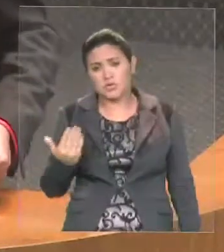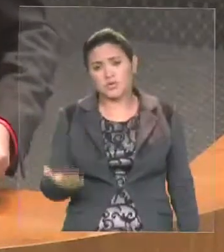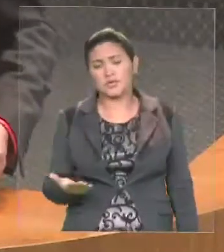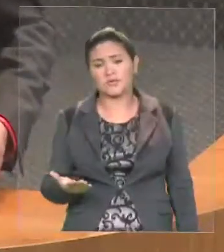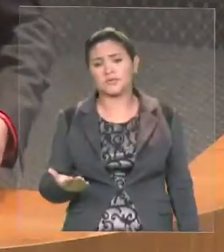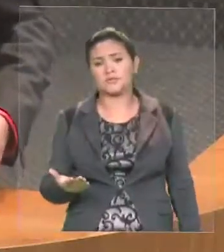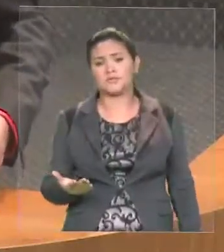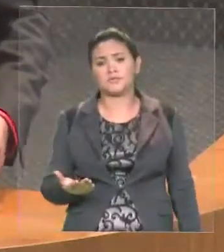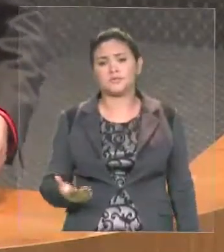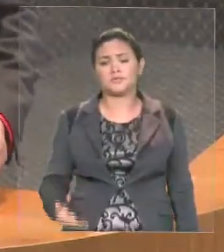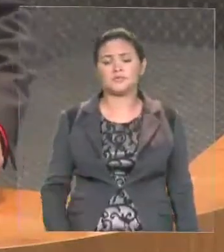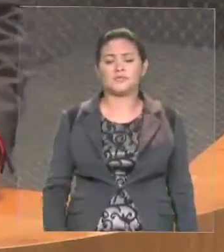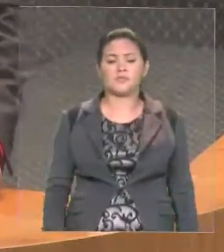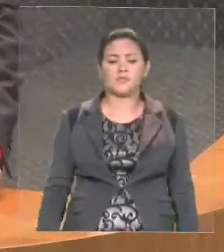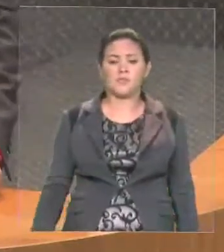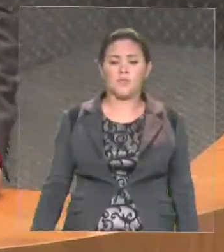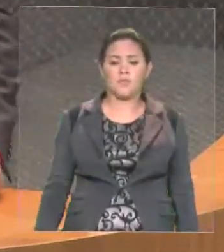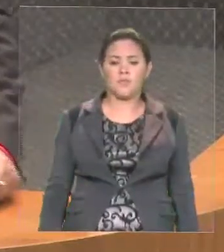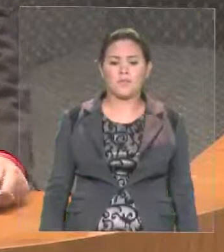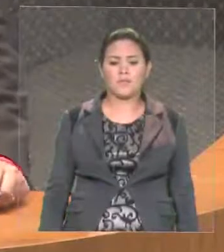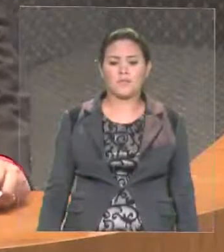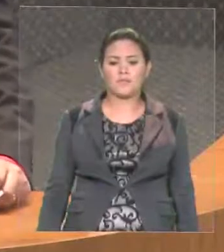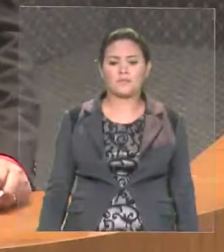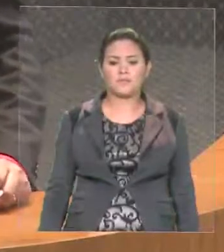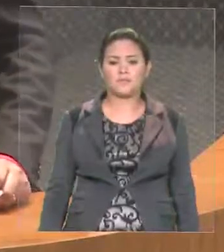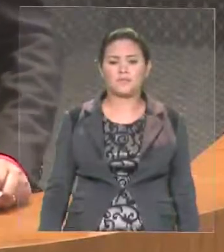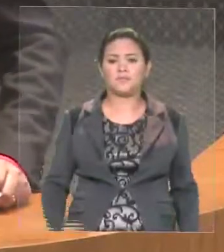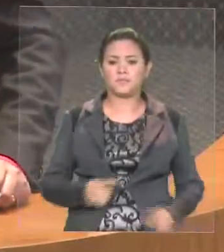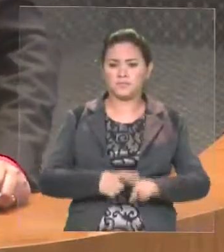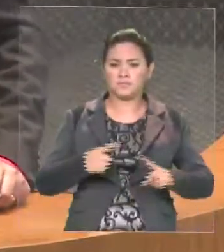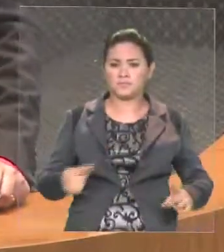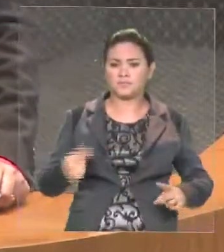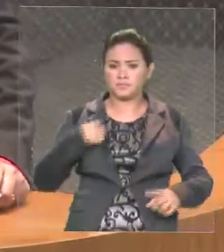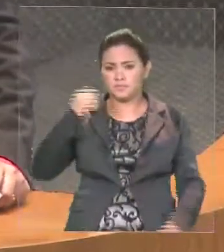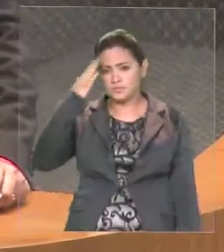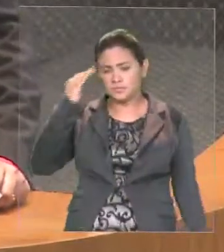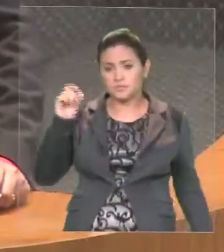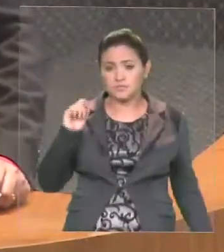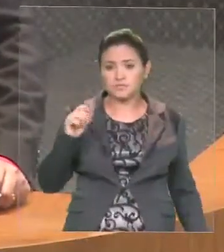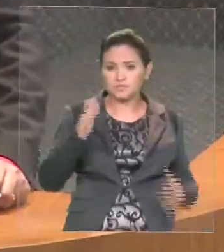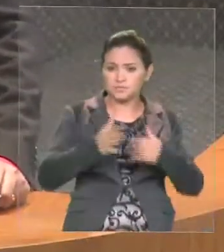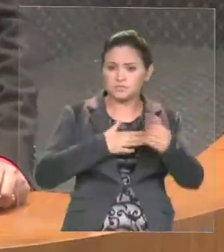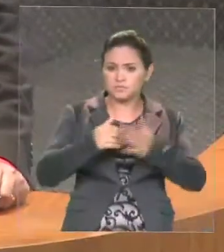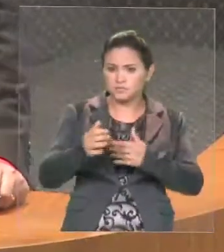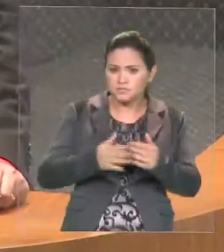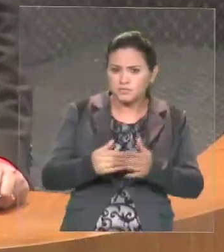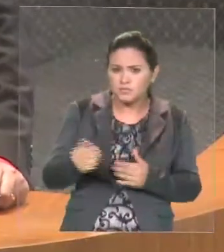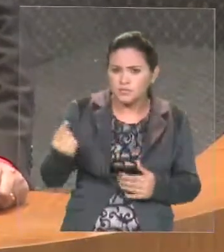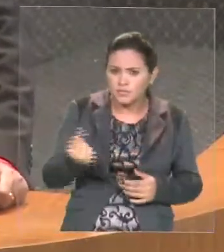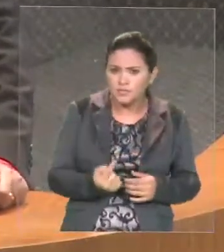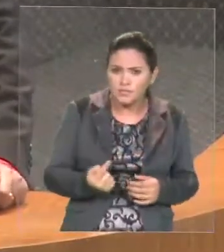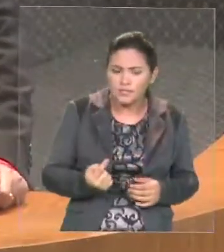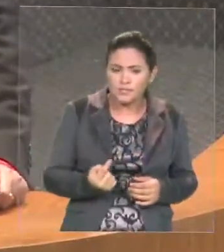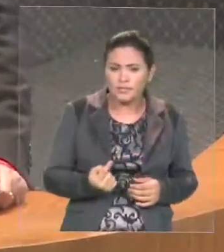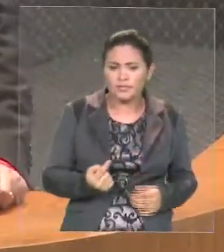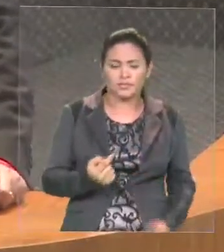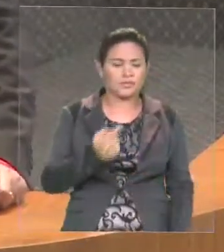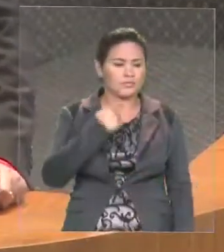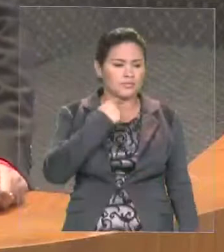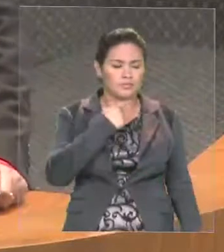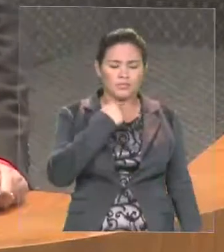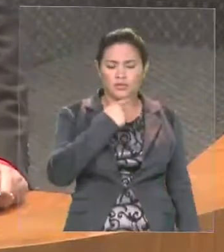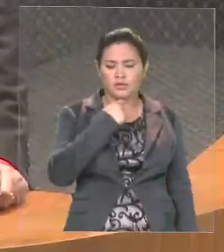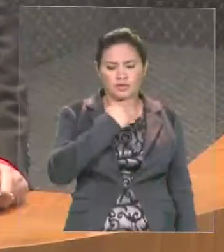distribuição que quer vir para o Maranhão, qual é a empresa que vem, mas eu sei que qualquer um que vier, nenhum membro do governo do estado